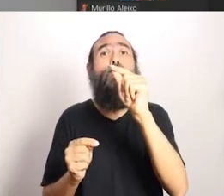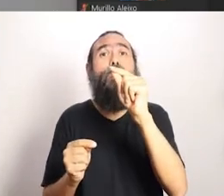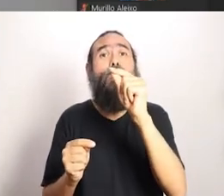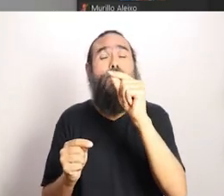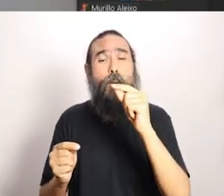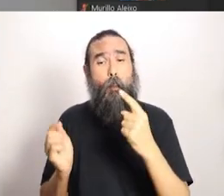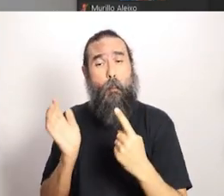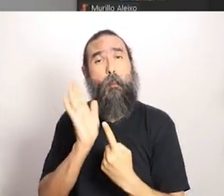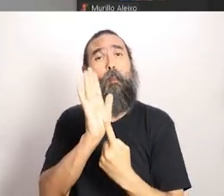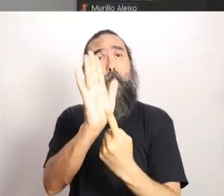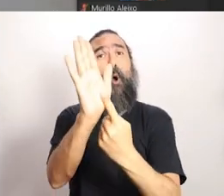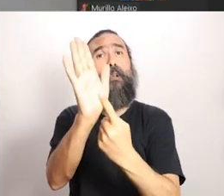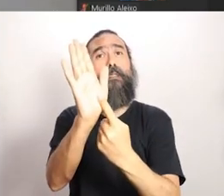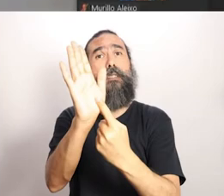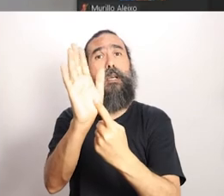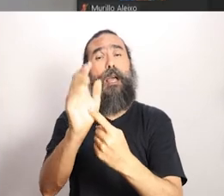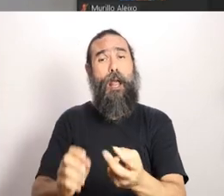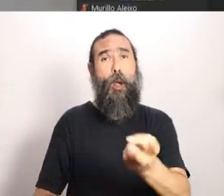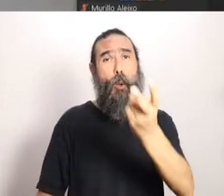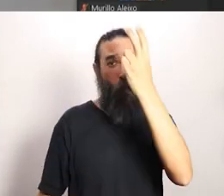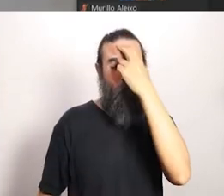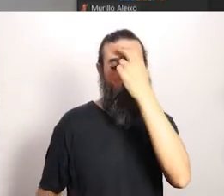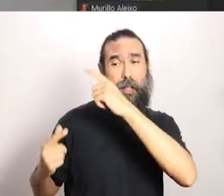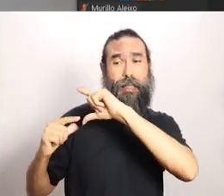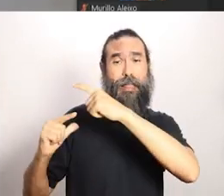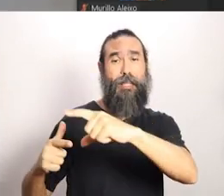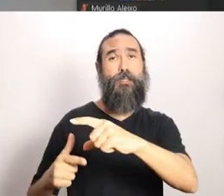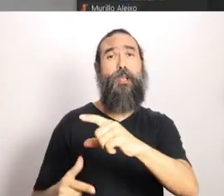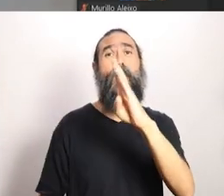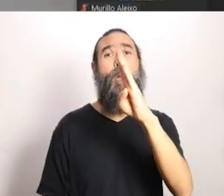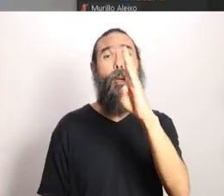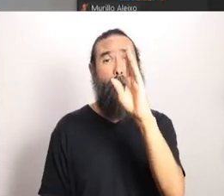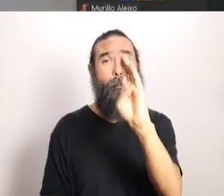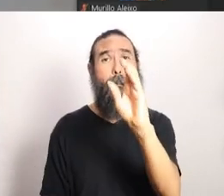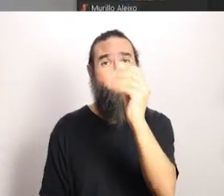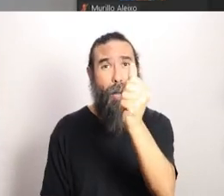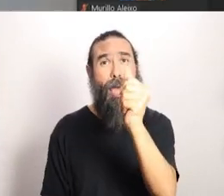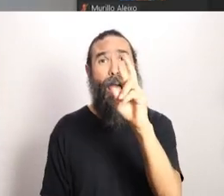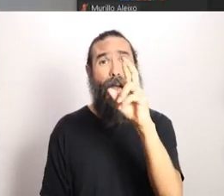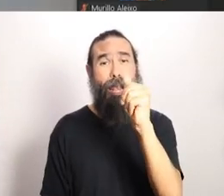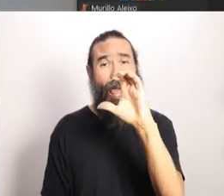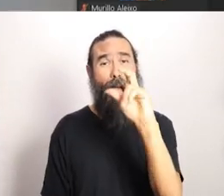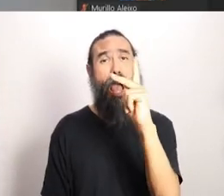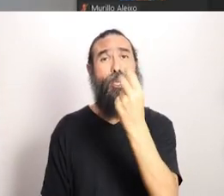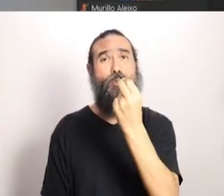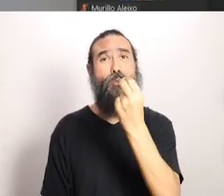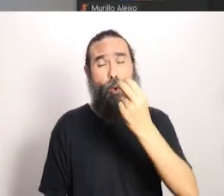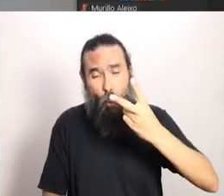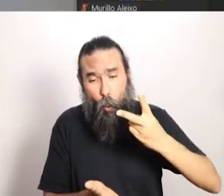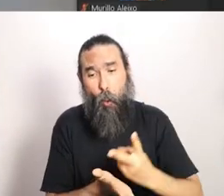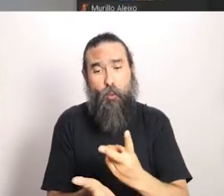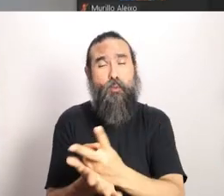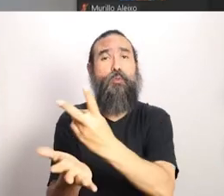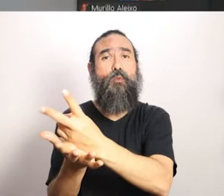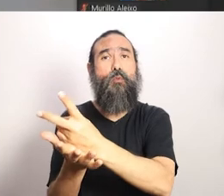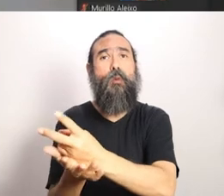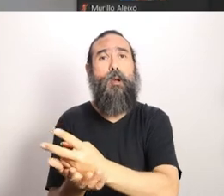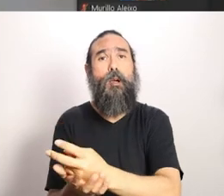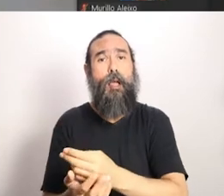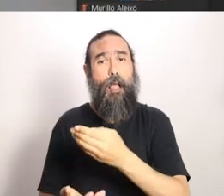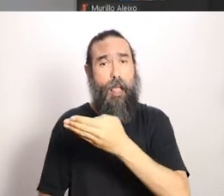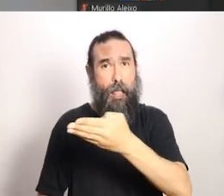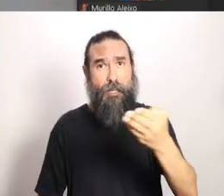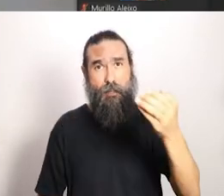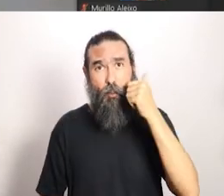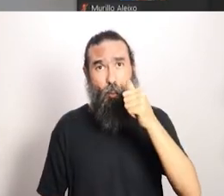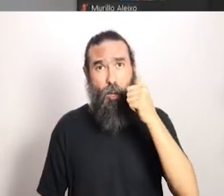que representam hoje e trazem um cabedal do pai de maneira muito respeitosa e muito presente. As vozes